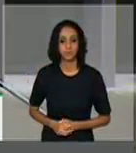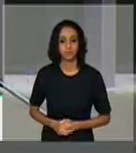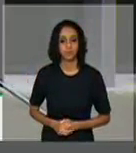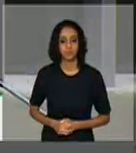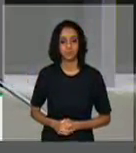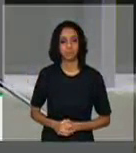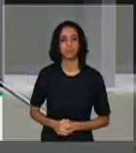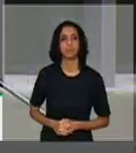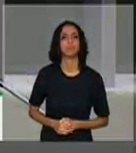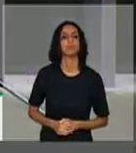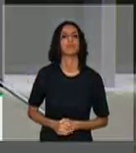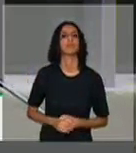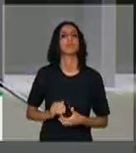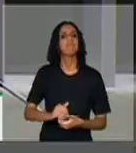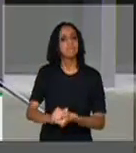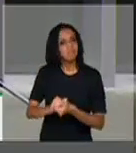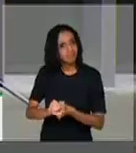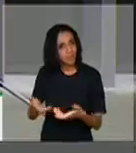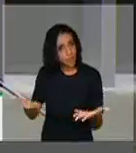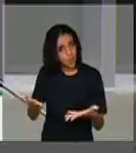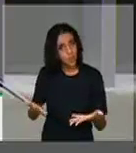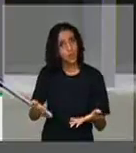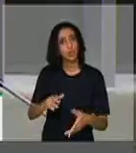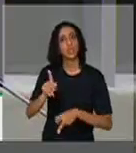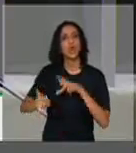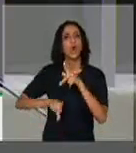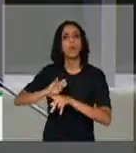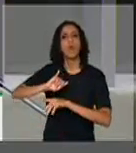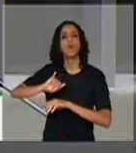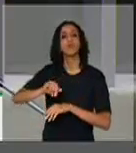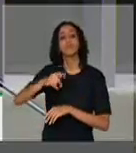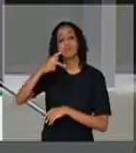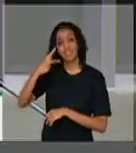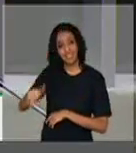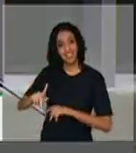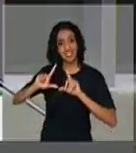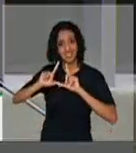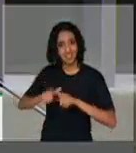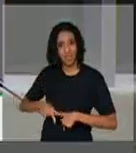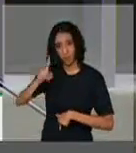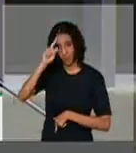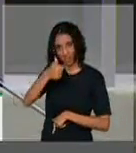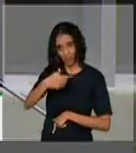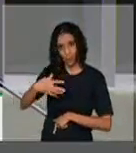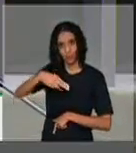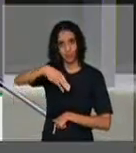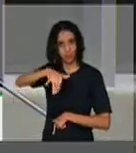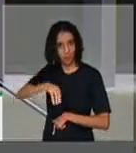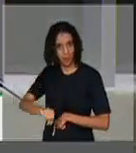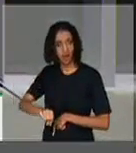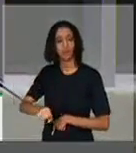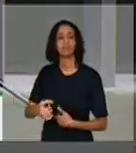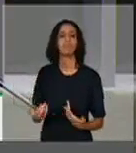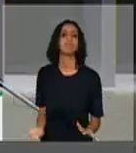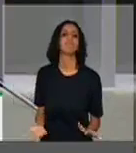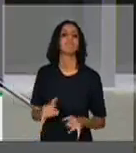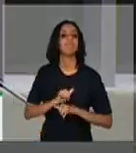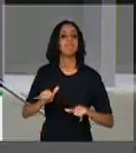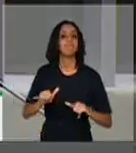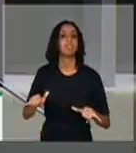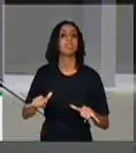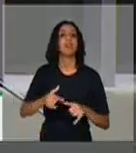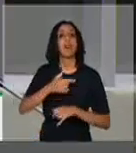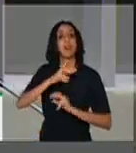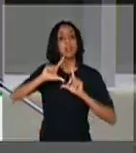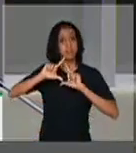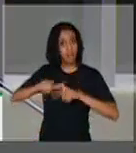povo israelense nesse 14 de maio. Parabéns a todos. E eu finalizo dizendo: Israel